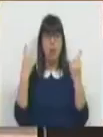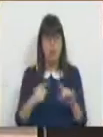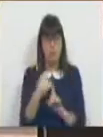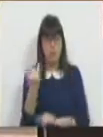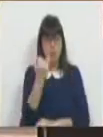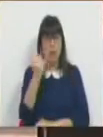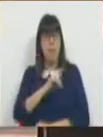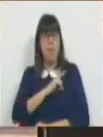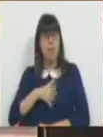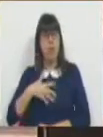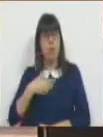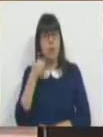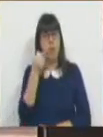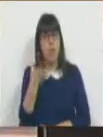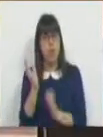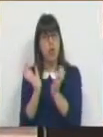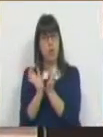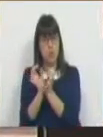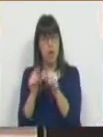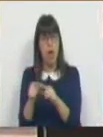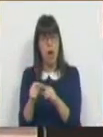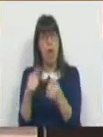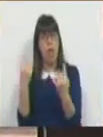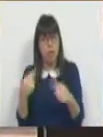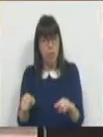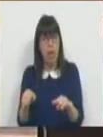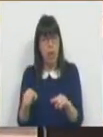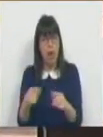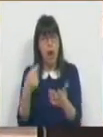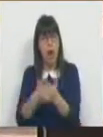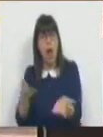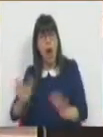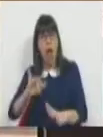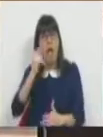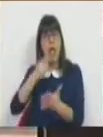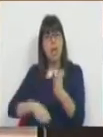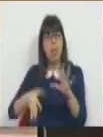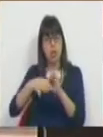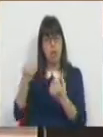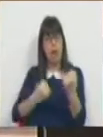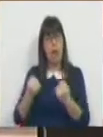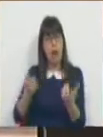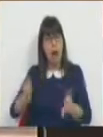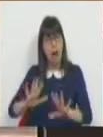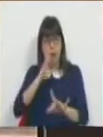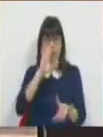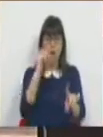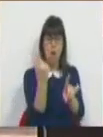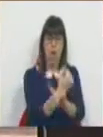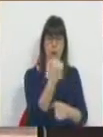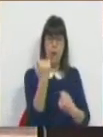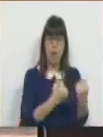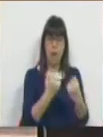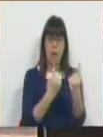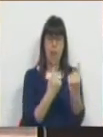as instituições particulares de solidariedade social beneficiam da isenção do imposto sobre veículos na aquisição de